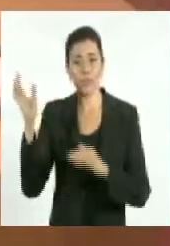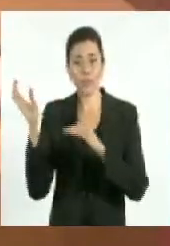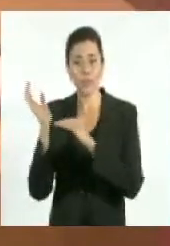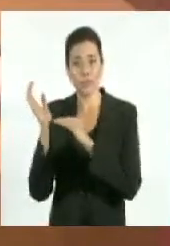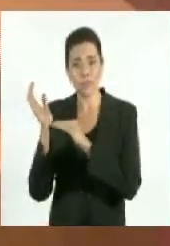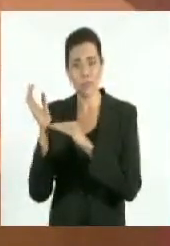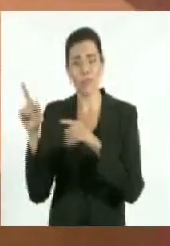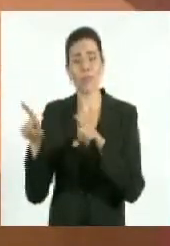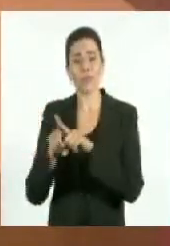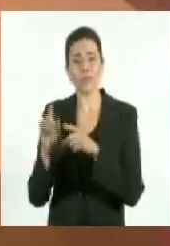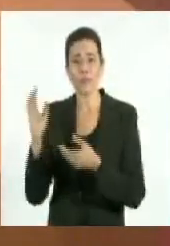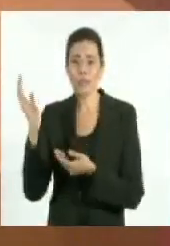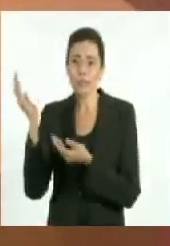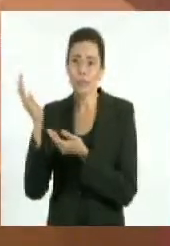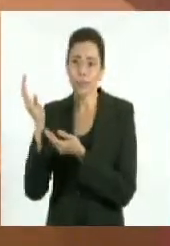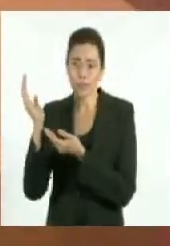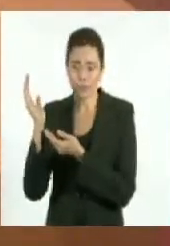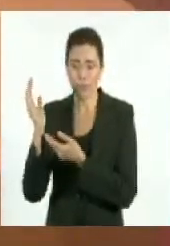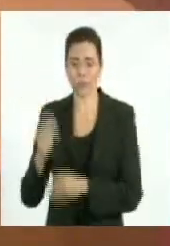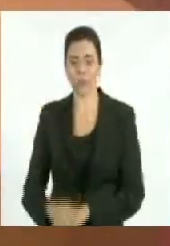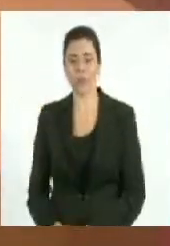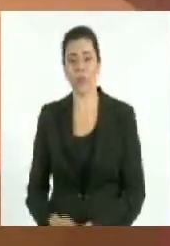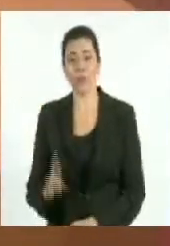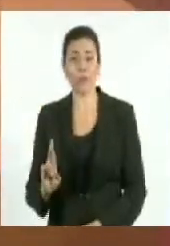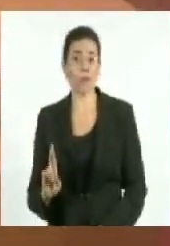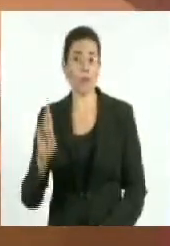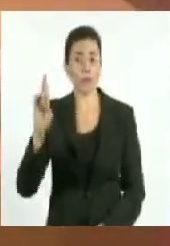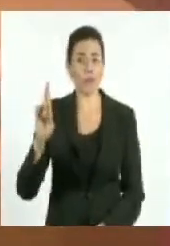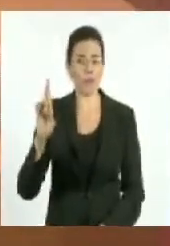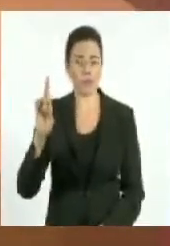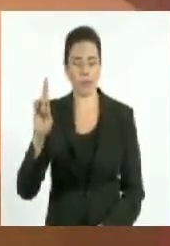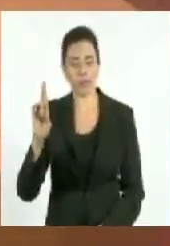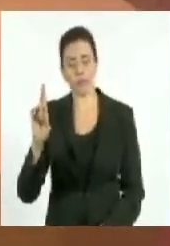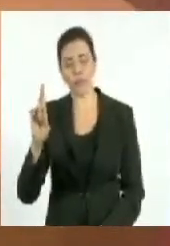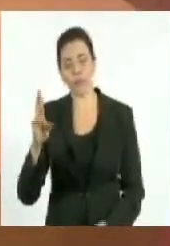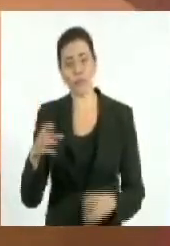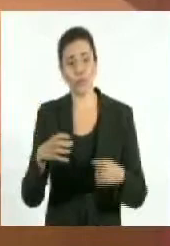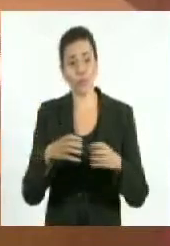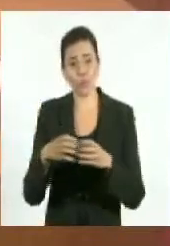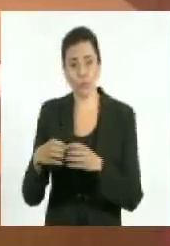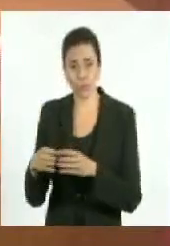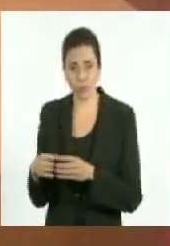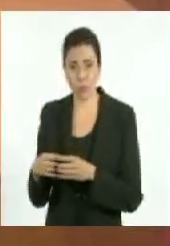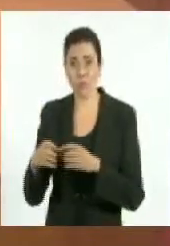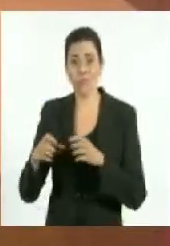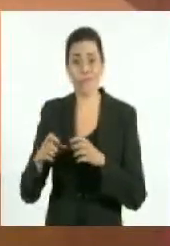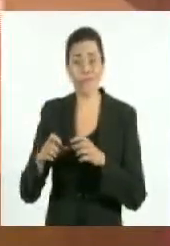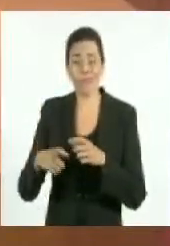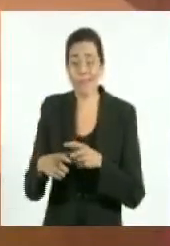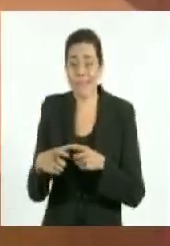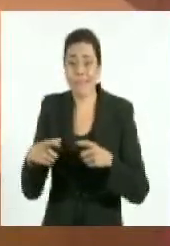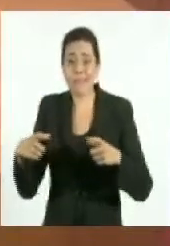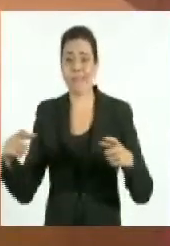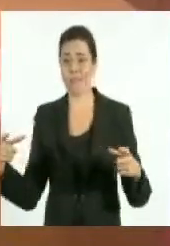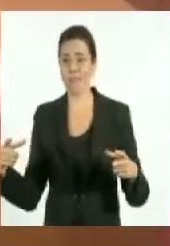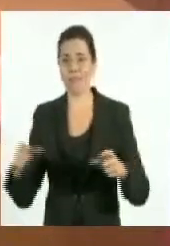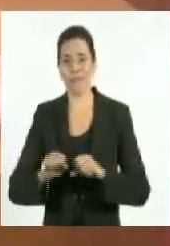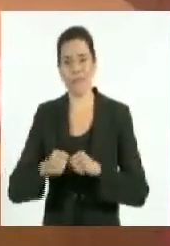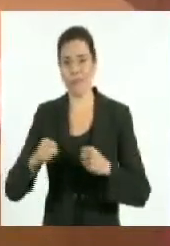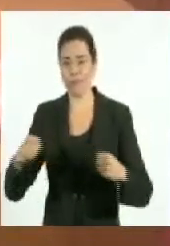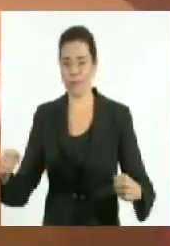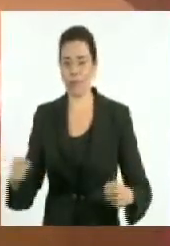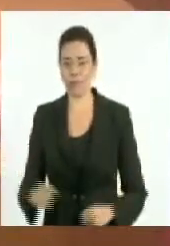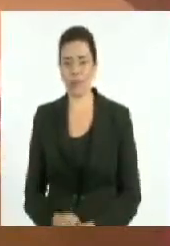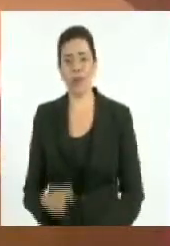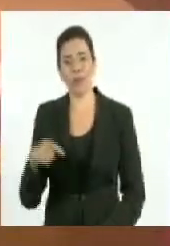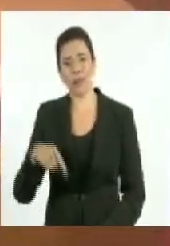são representantes do futebol dos grandes clubes. Nós não temos representante dos clubes médios e pequenos, que são a grande maioria, em torno de